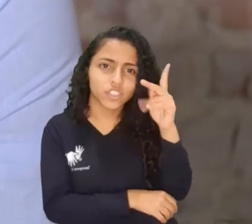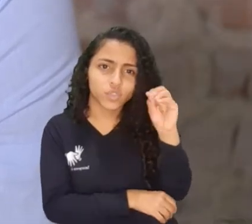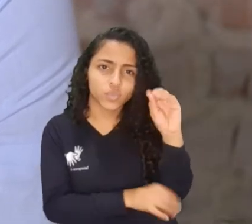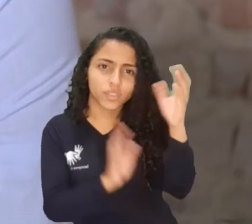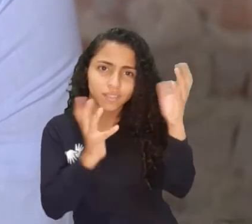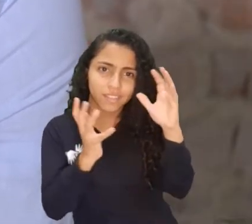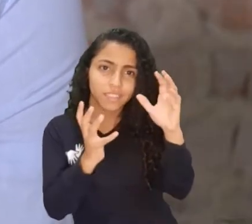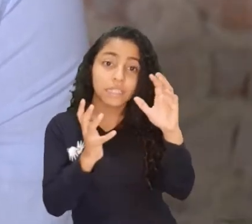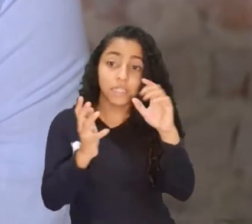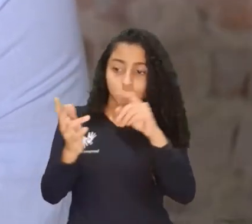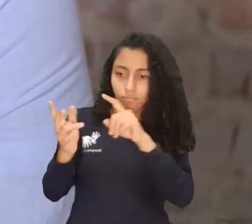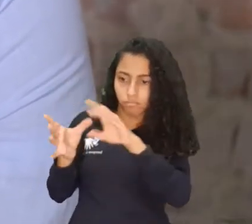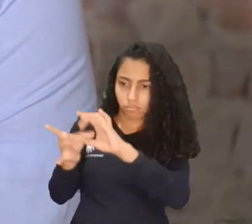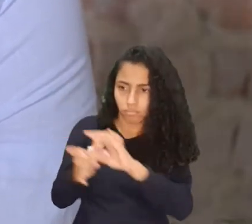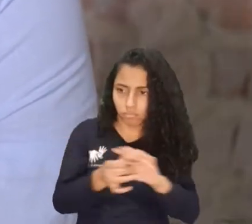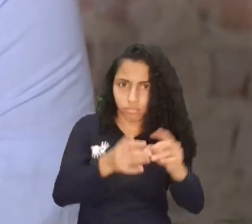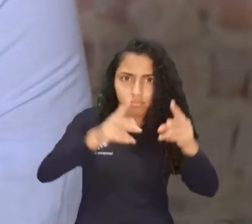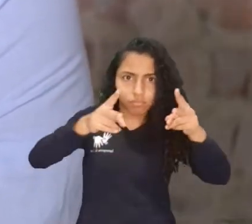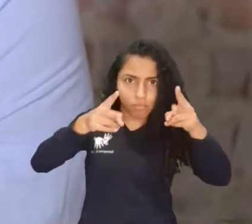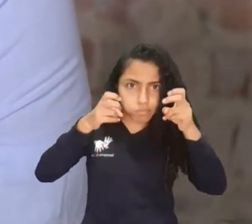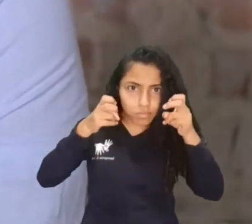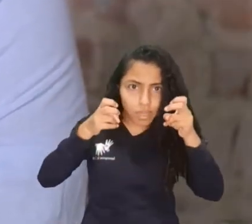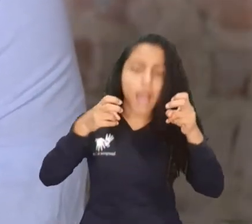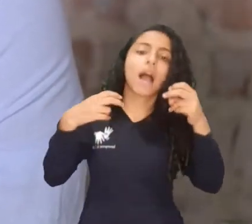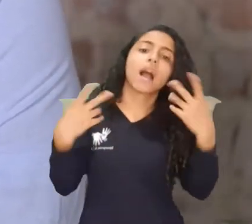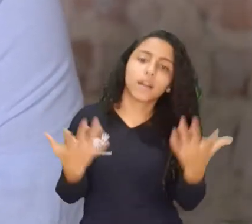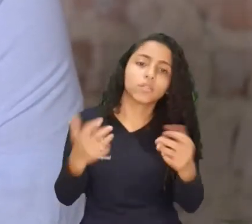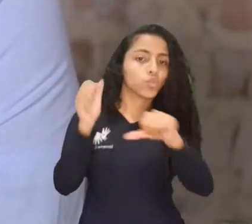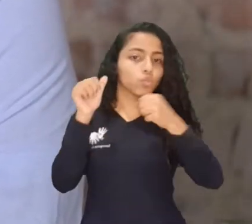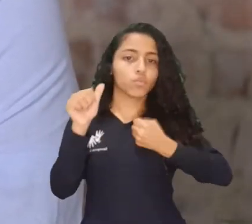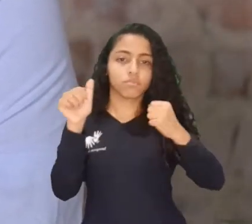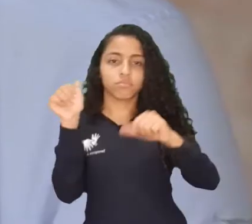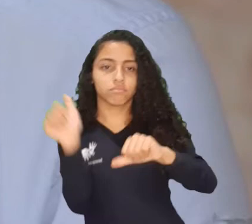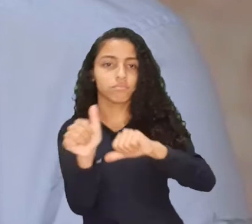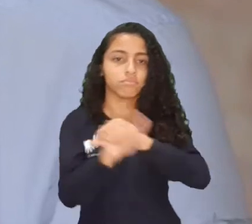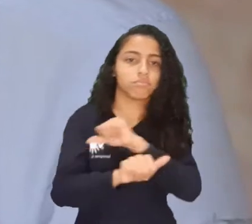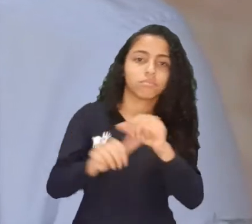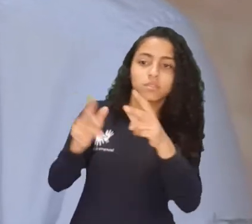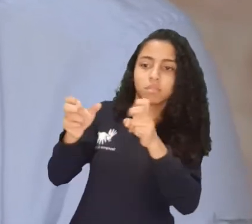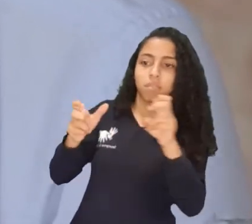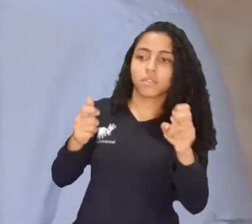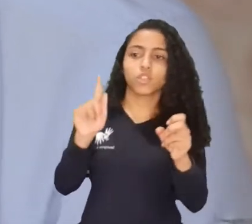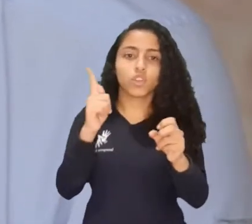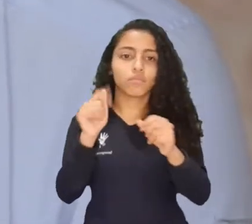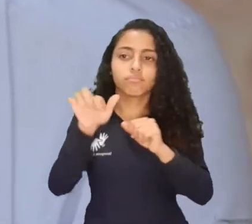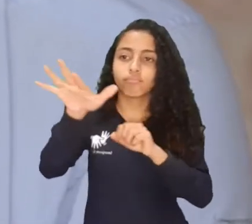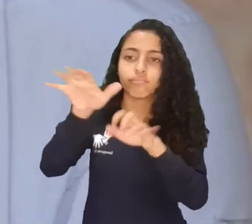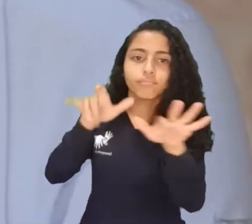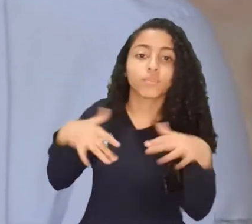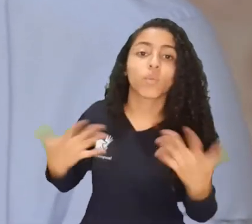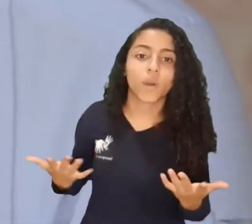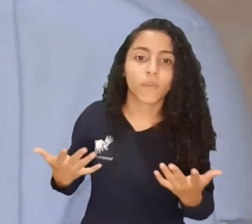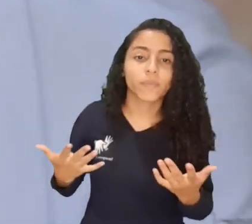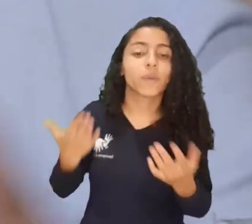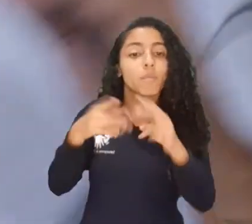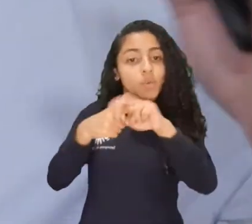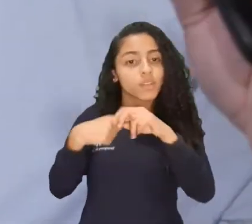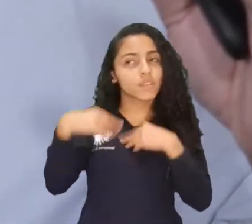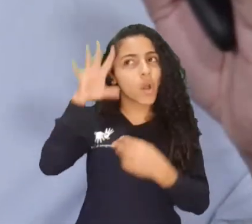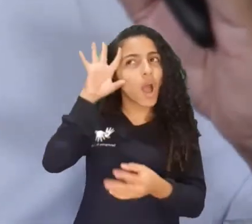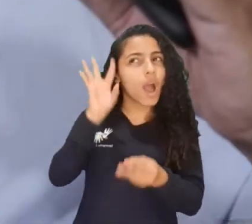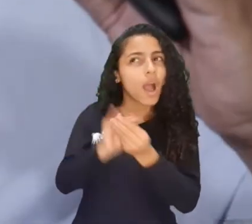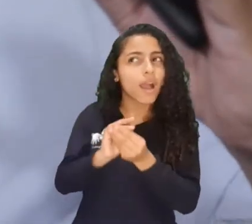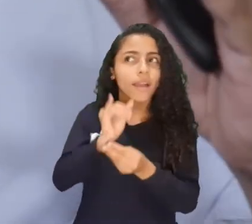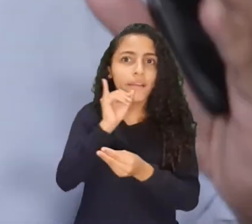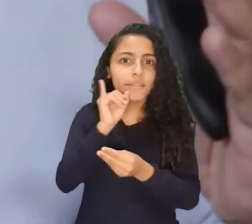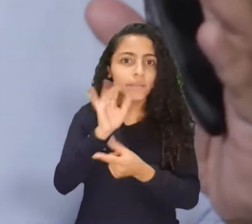ver o que acontece com a representação geográfica dessa variação. E é por isso que eu sei que uma espécie, por exemplo, tinha uma distribuição